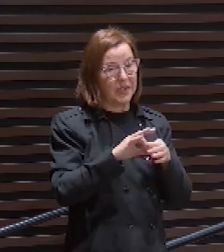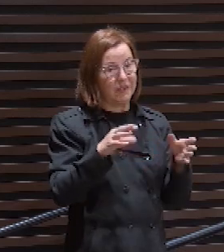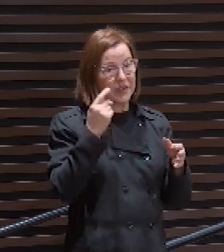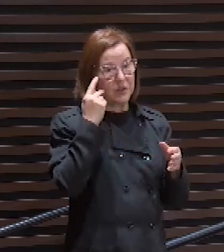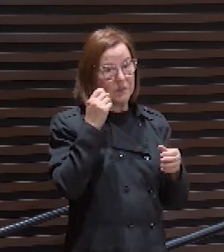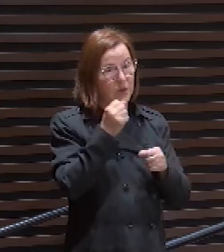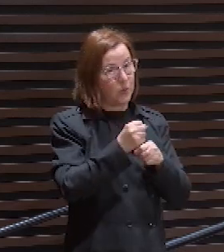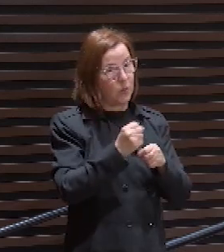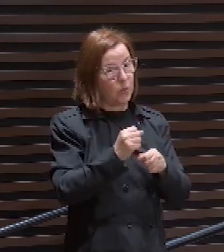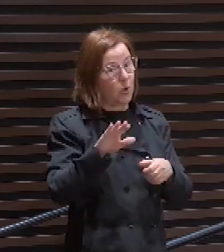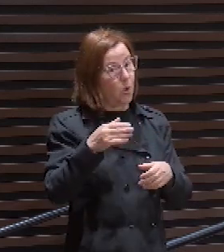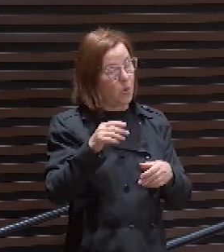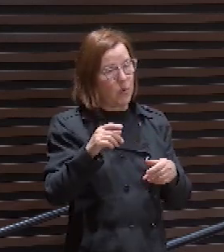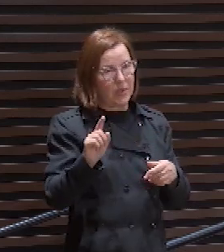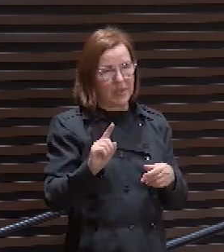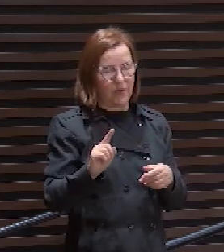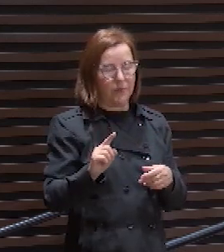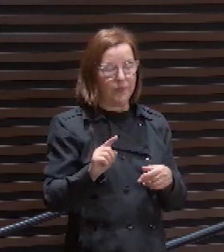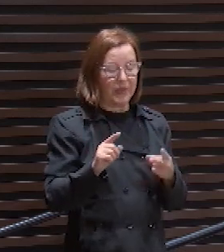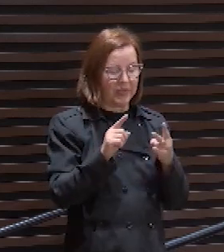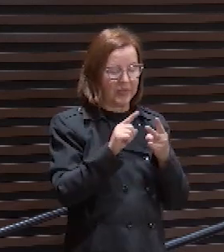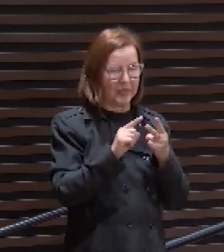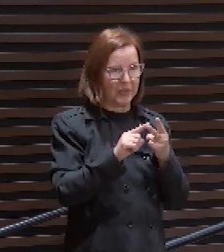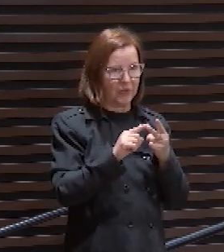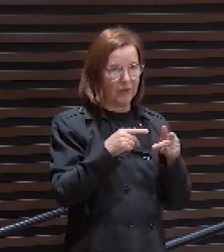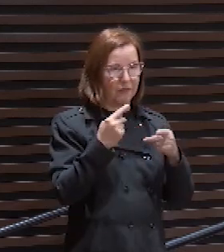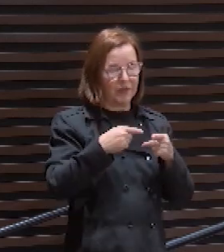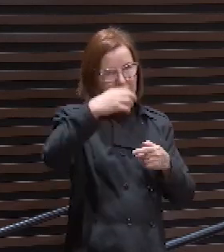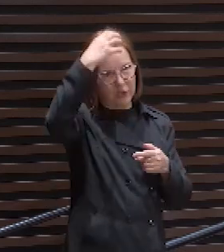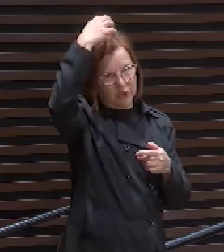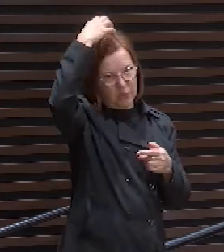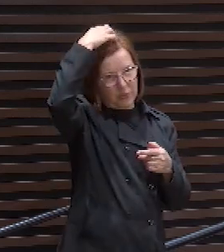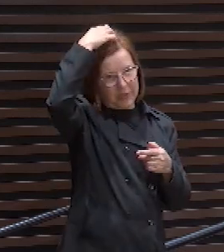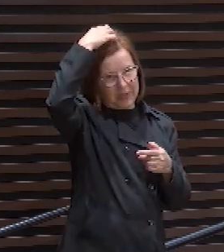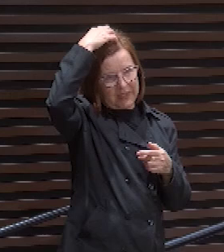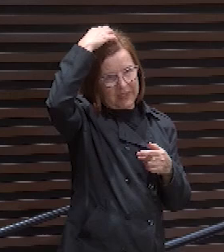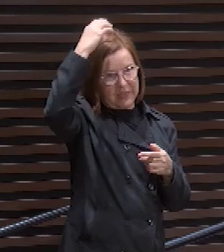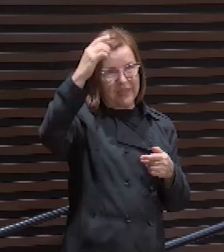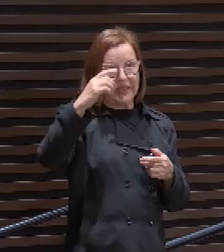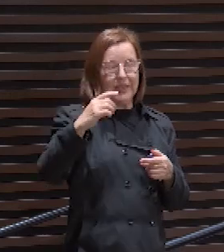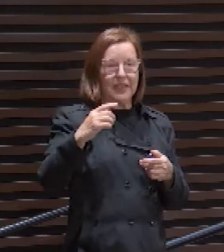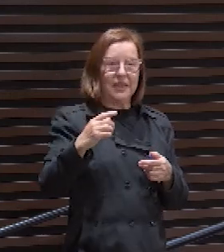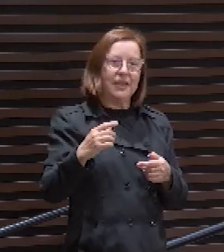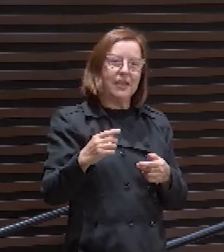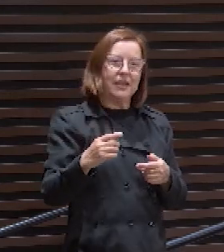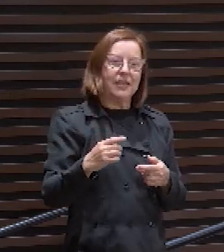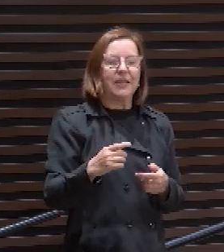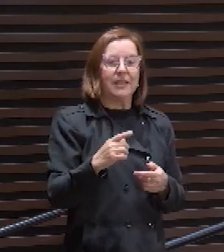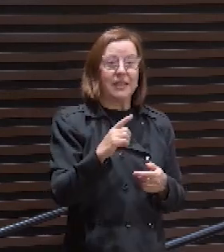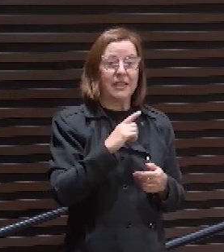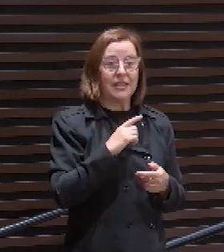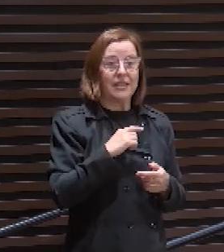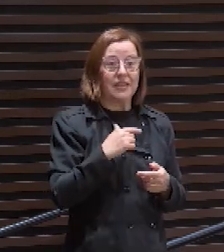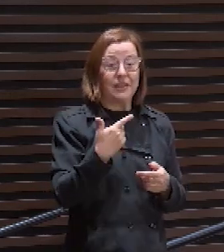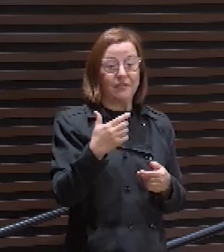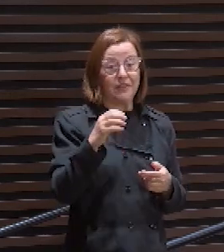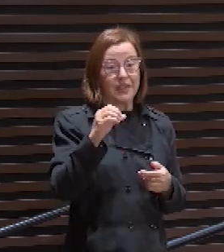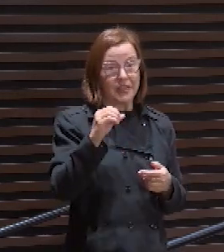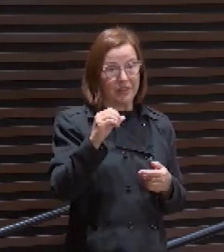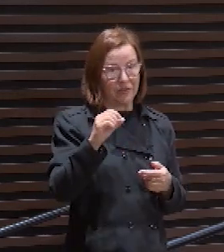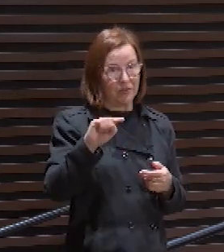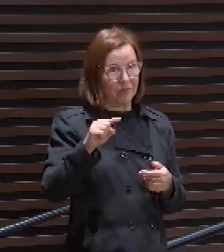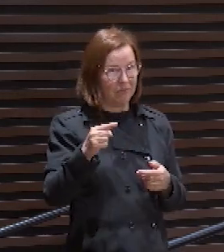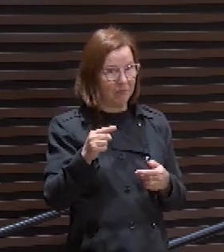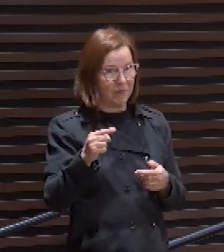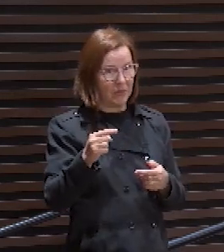com 20.000 soldados, enquanto ele só tem 10.000. Então, ele tem de tomar uma decisão.